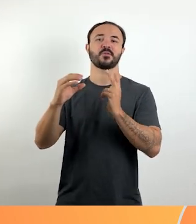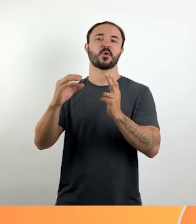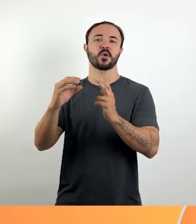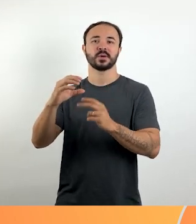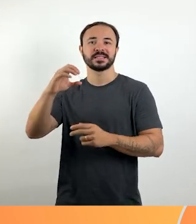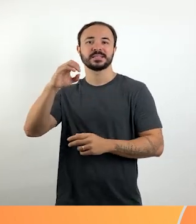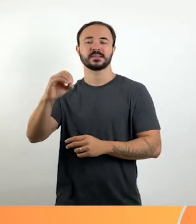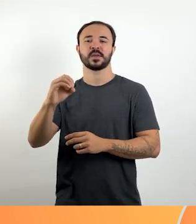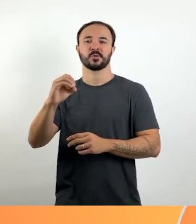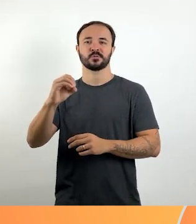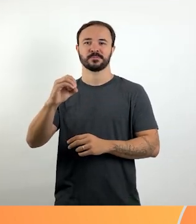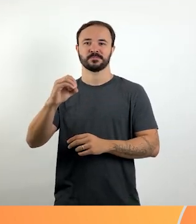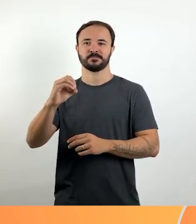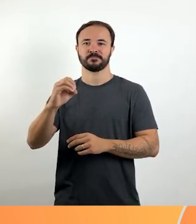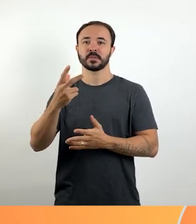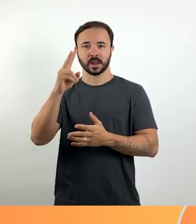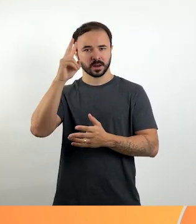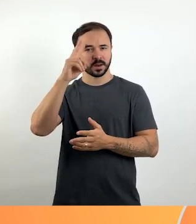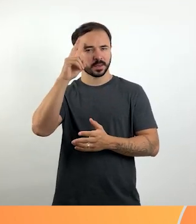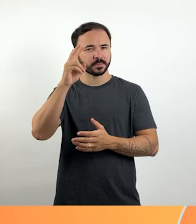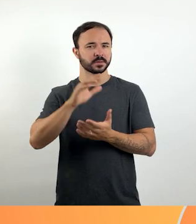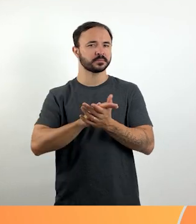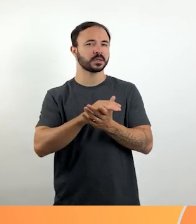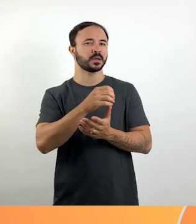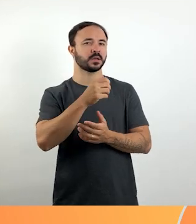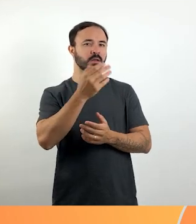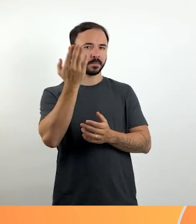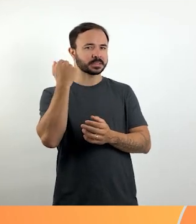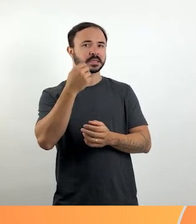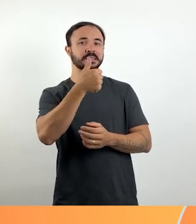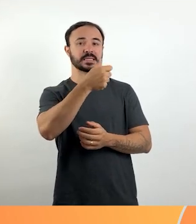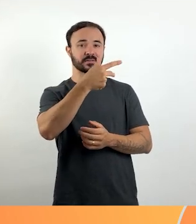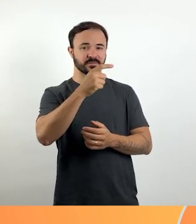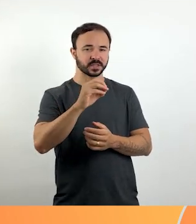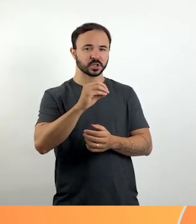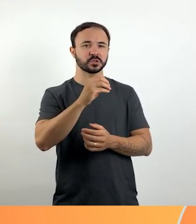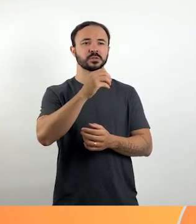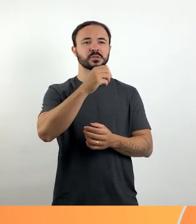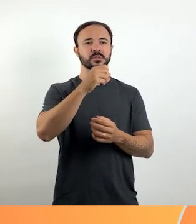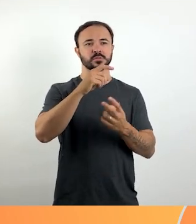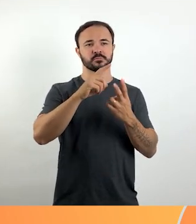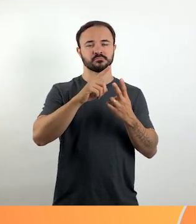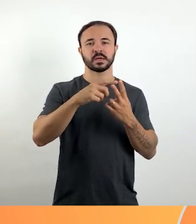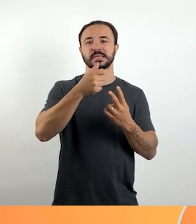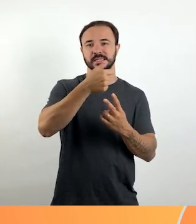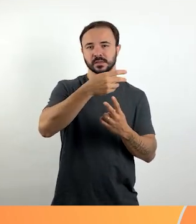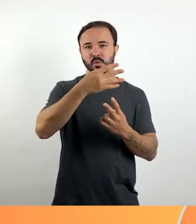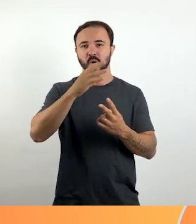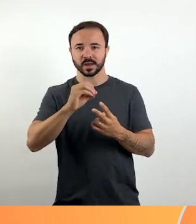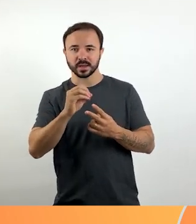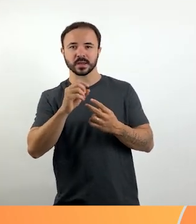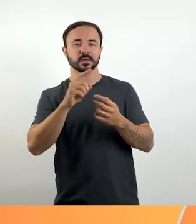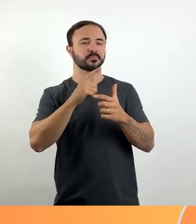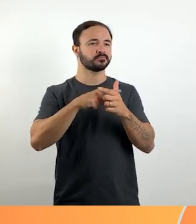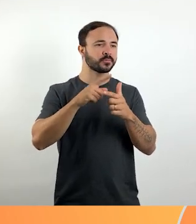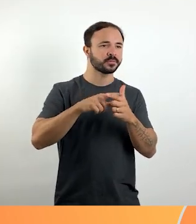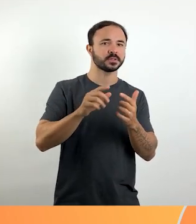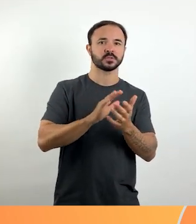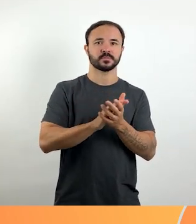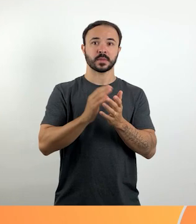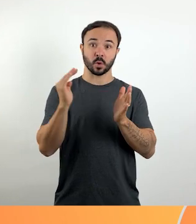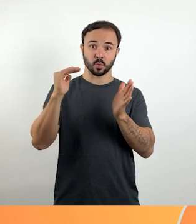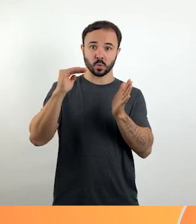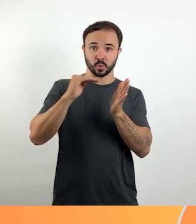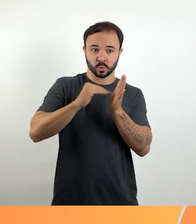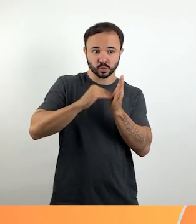dos exemplos que eu dei inicialmente? 120 dividido por 12, 140 dividido por 12. O último número era